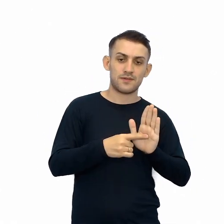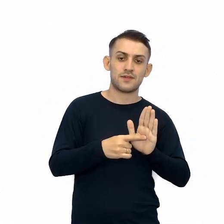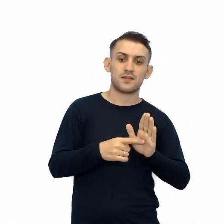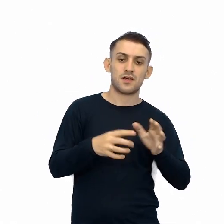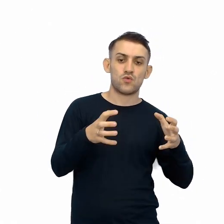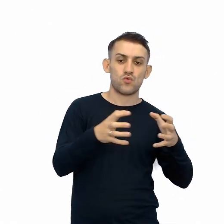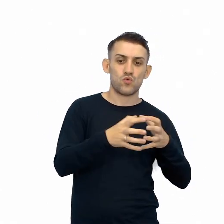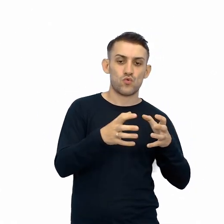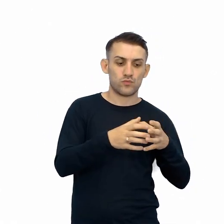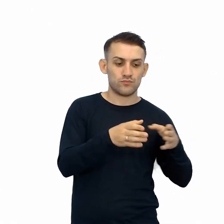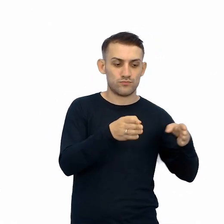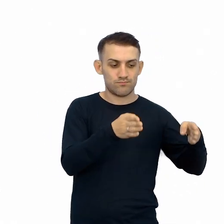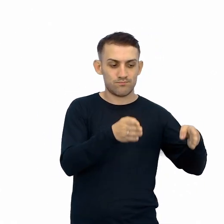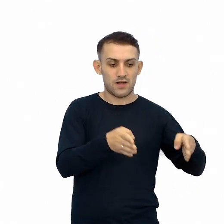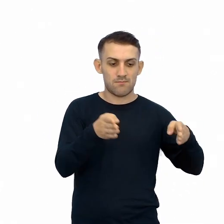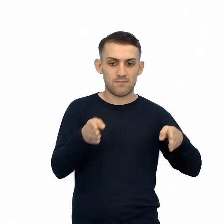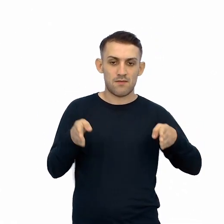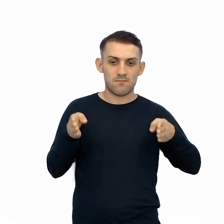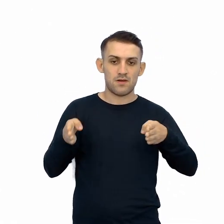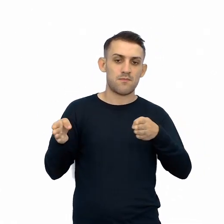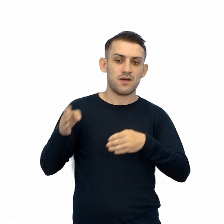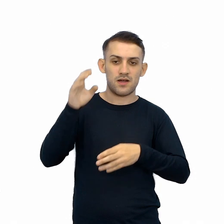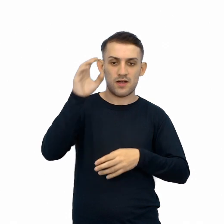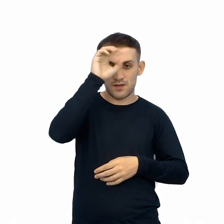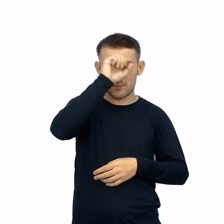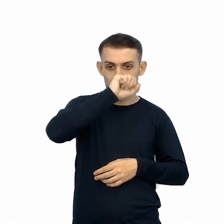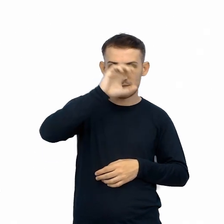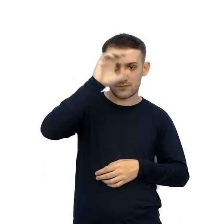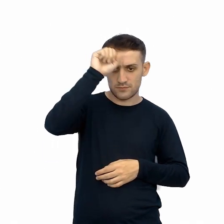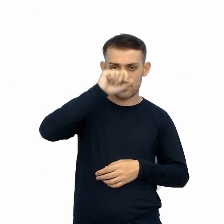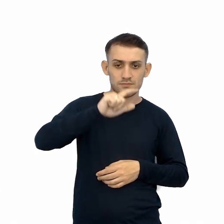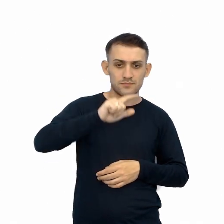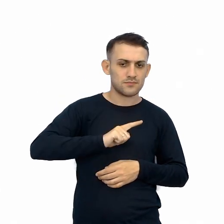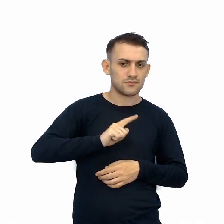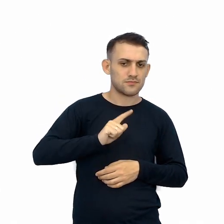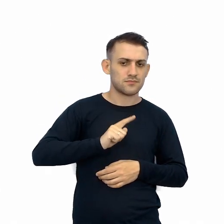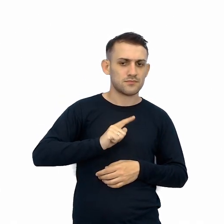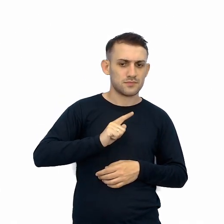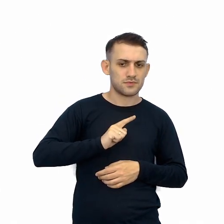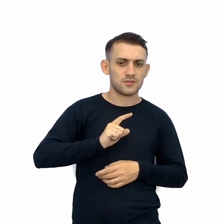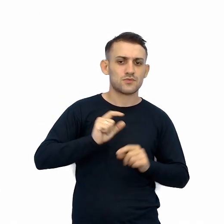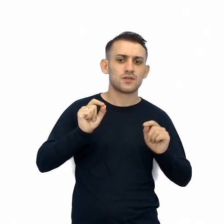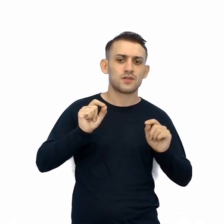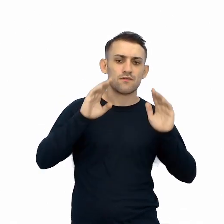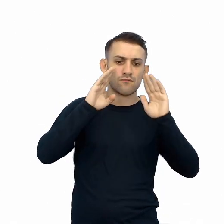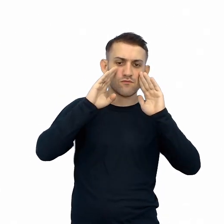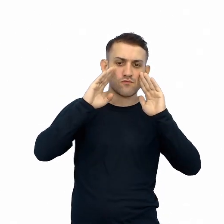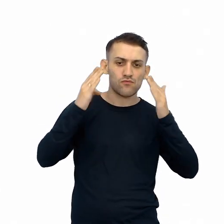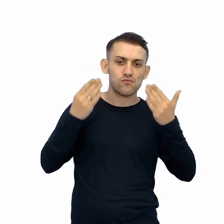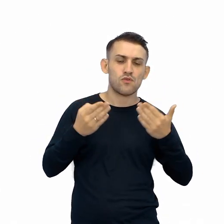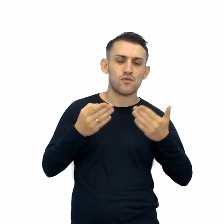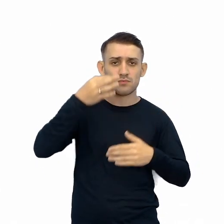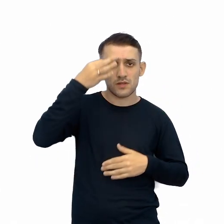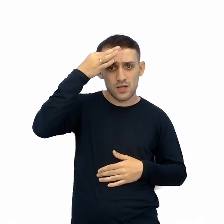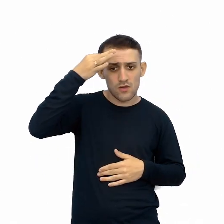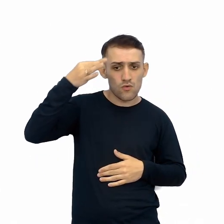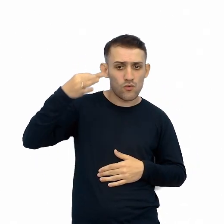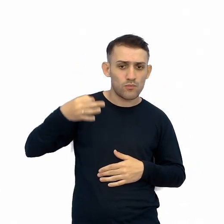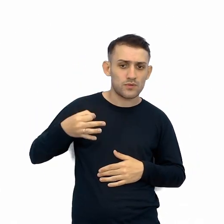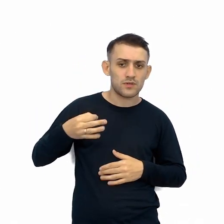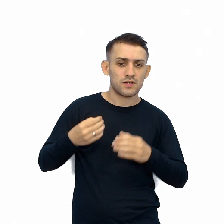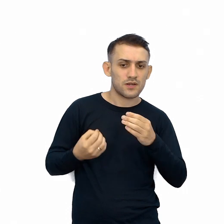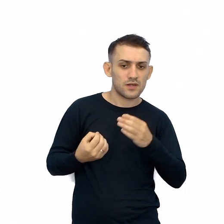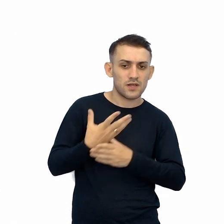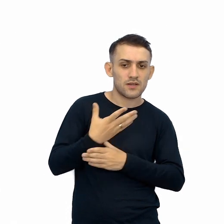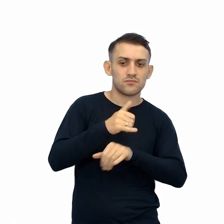o percurso de aprendizagem que será trilhado, né? Com ênfase na compreensão e na produção